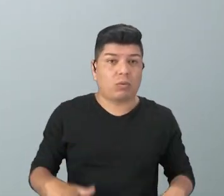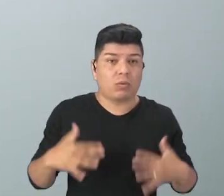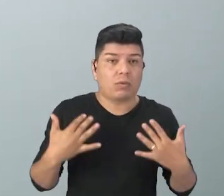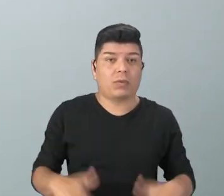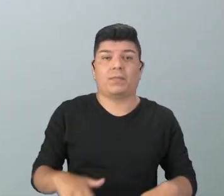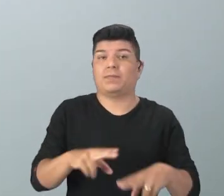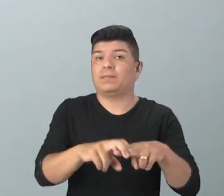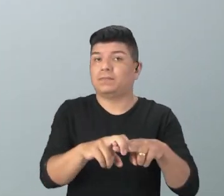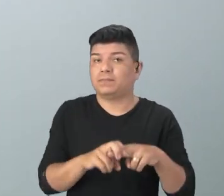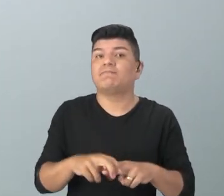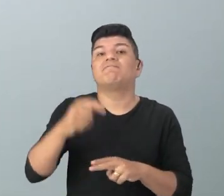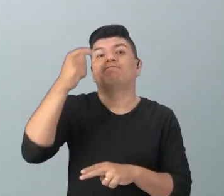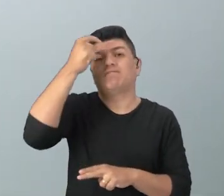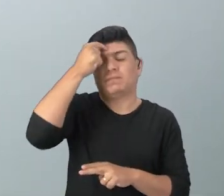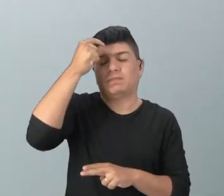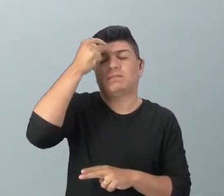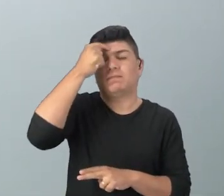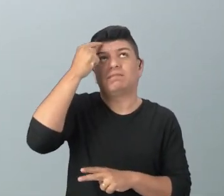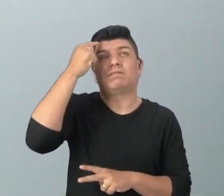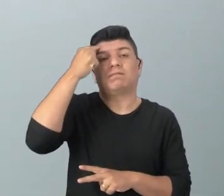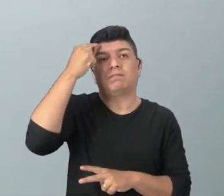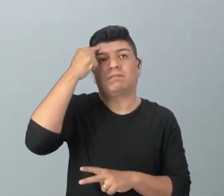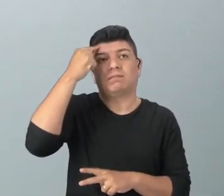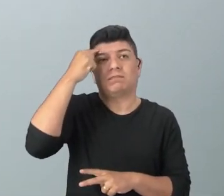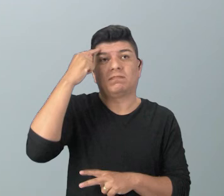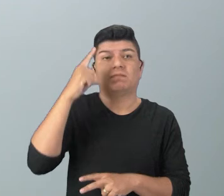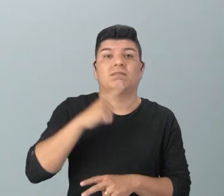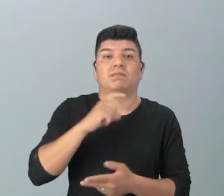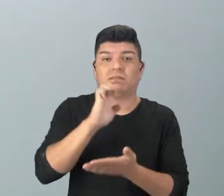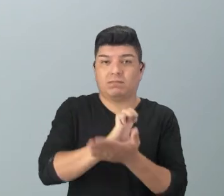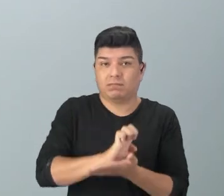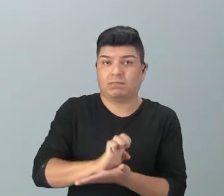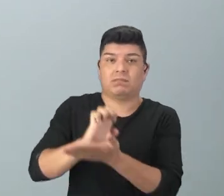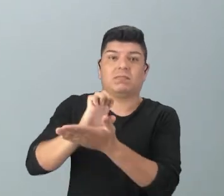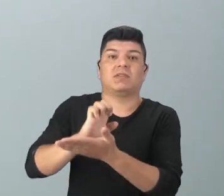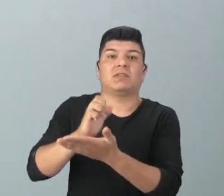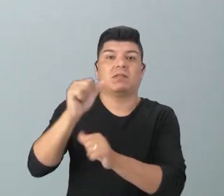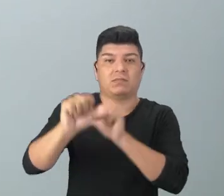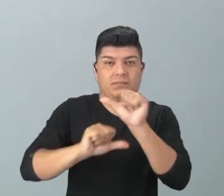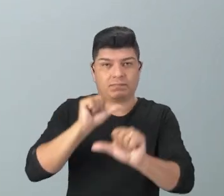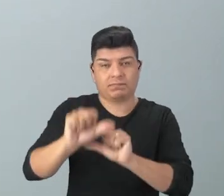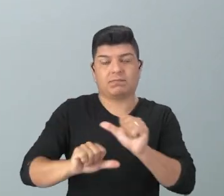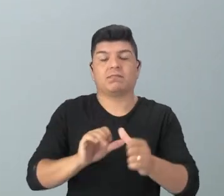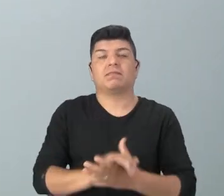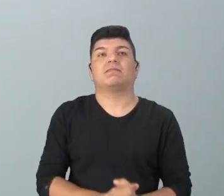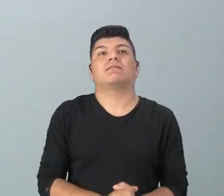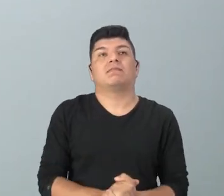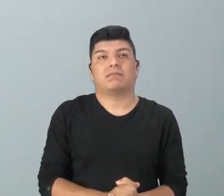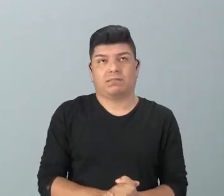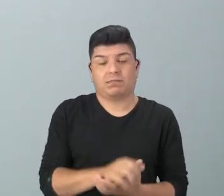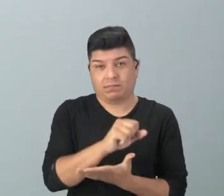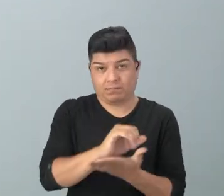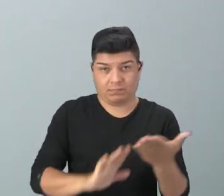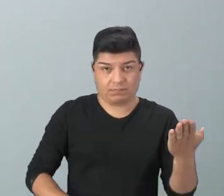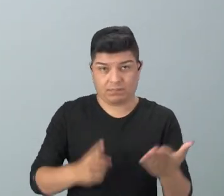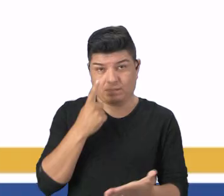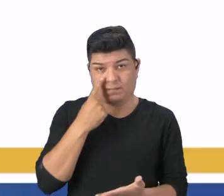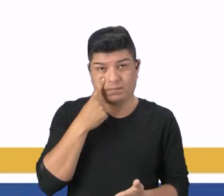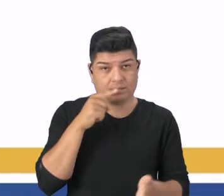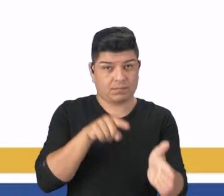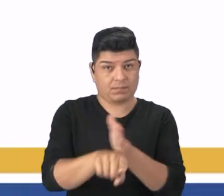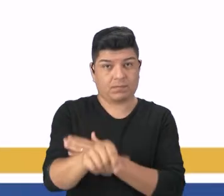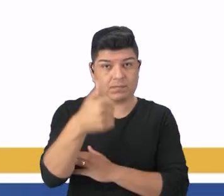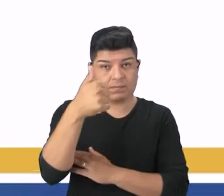um caso a se pensar e um dia eu tenho esperança que isso venha a mudar. Vamos então para o nosso exercitando. Preste atenção na